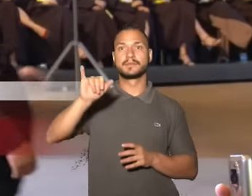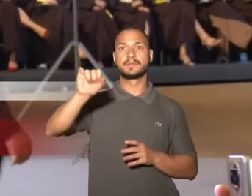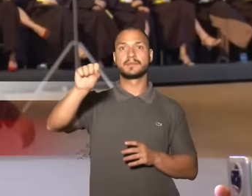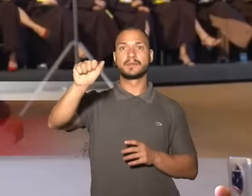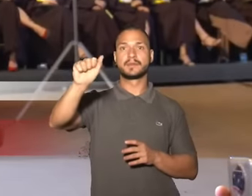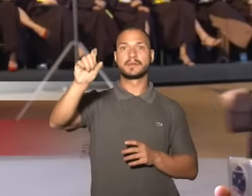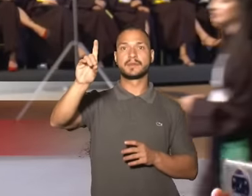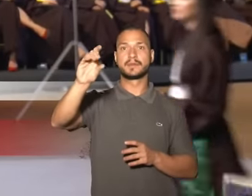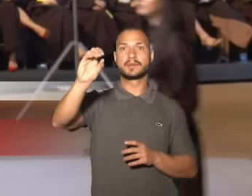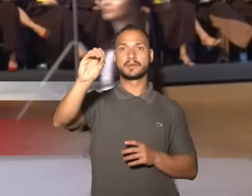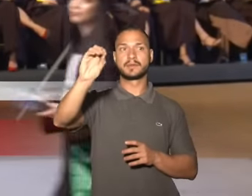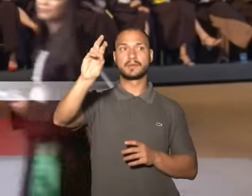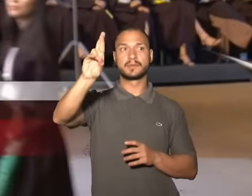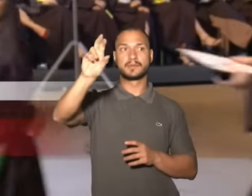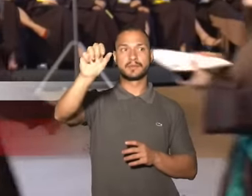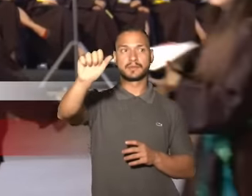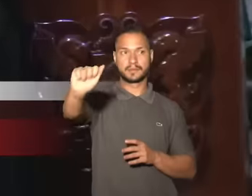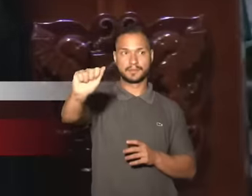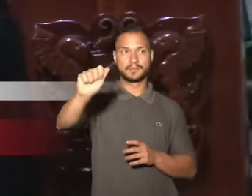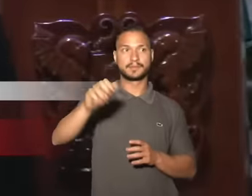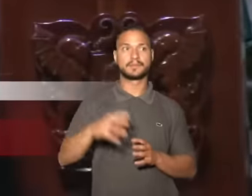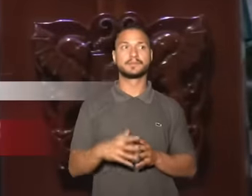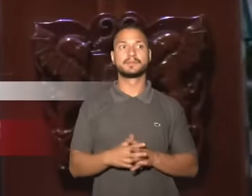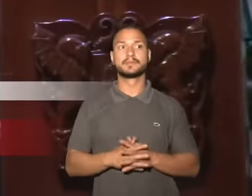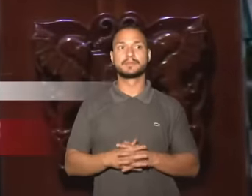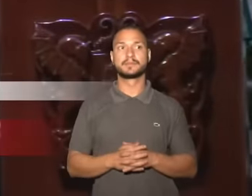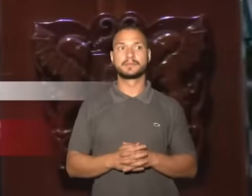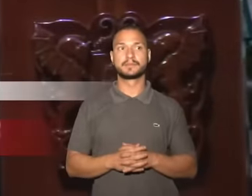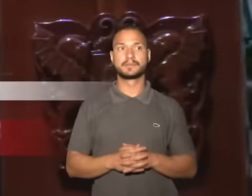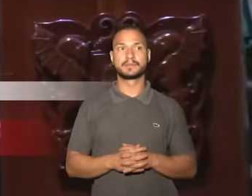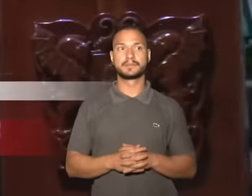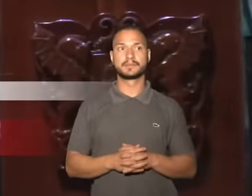Isadora Paiva Zanon.